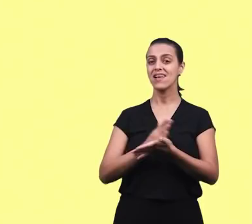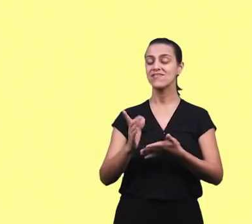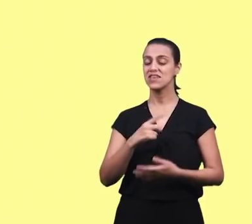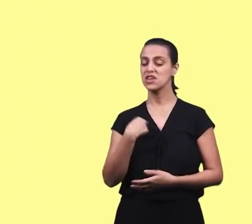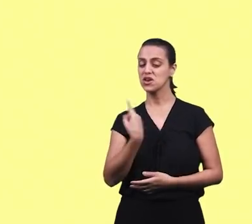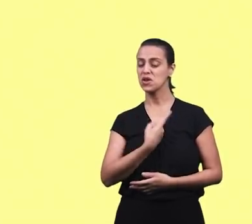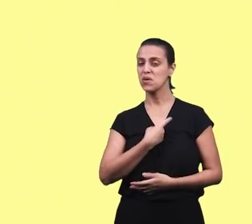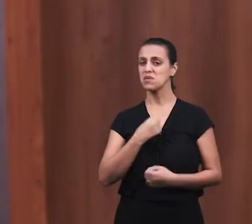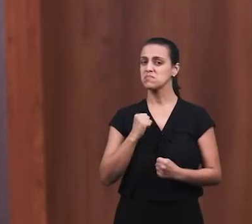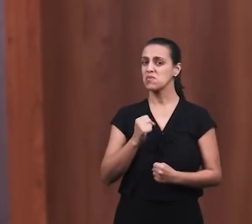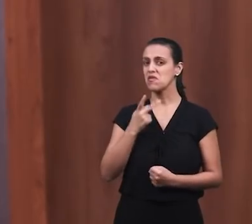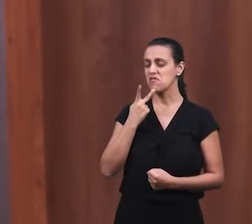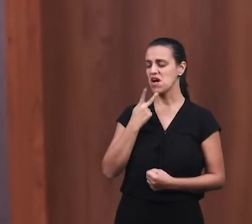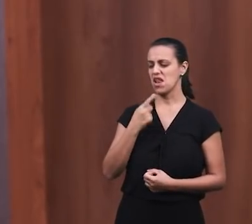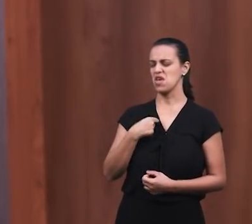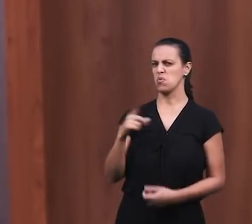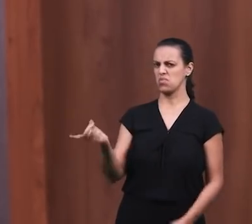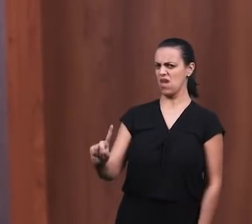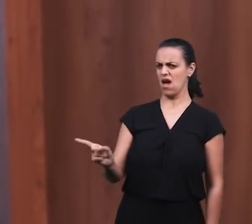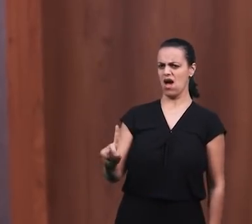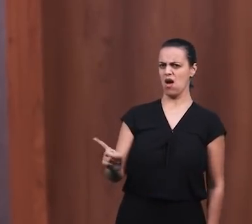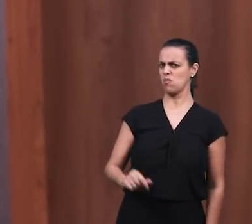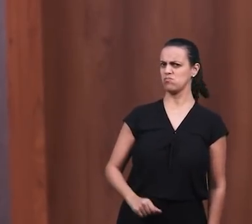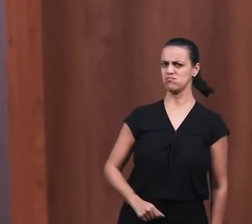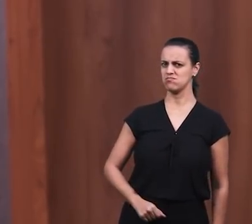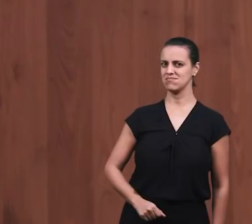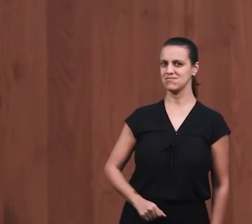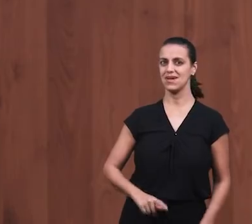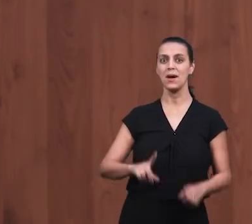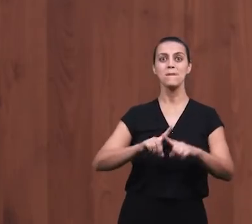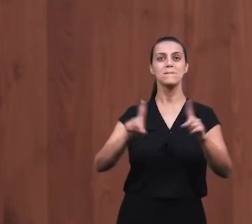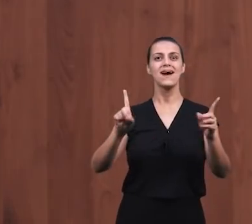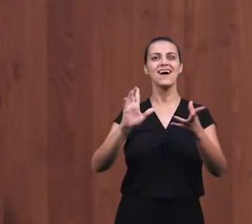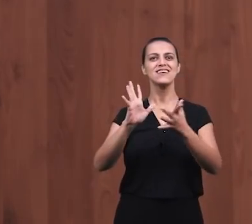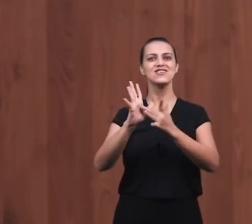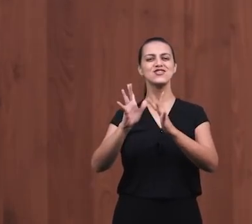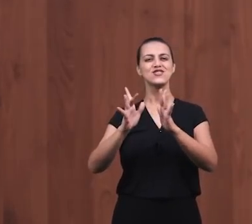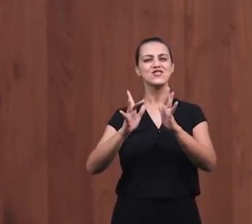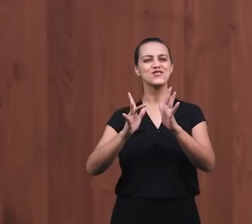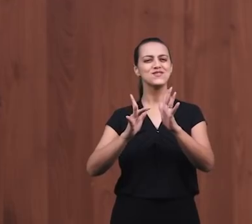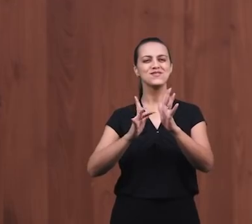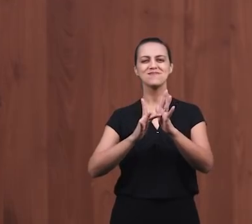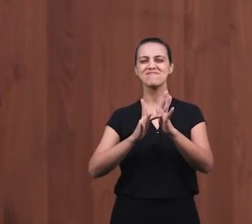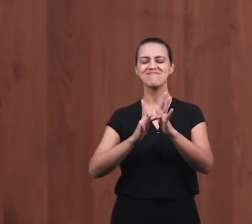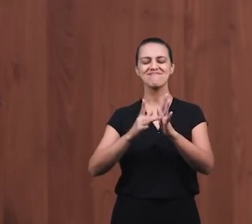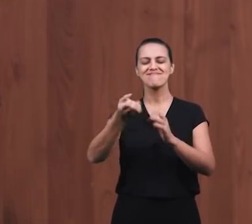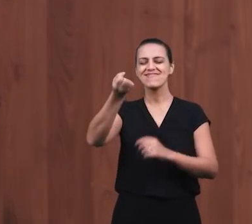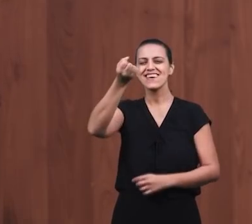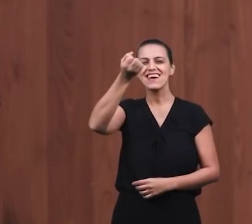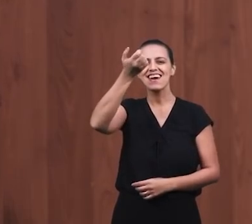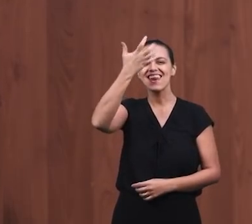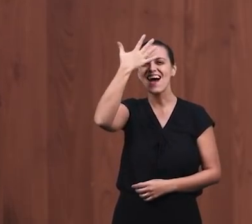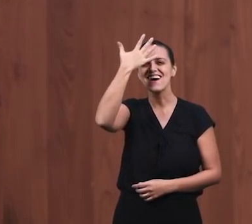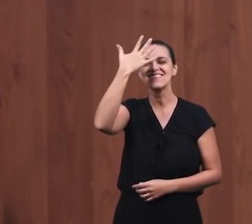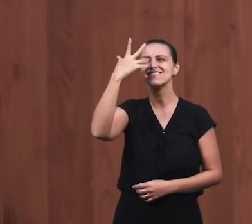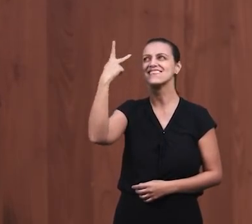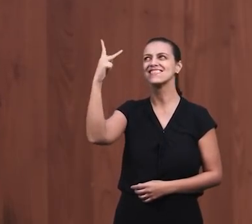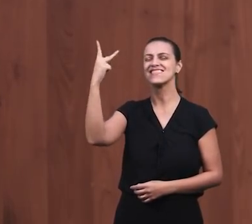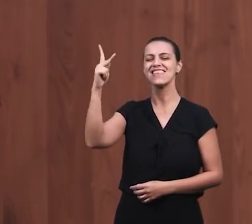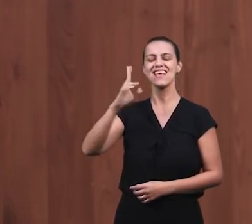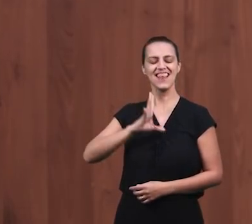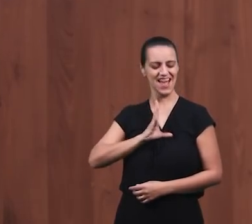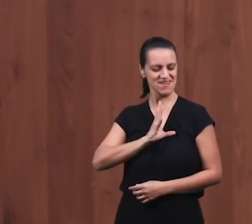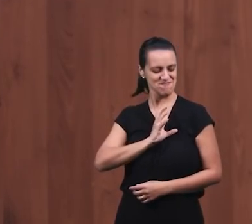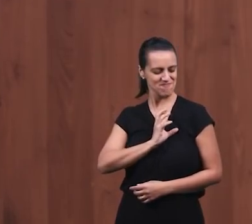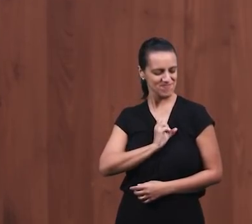nós poderíamos dizer que não. Mas Jesus, com a sua infinita graça, o seu infinito